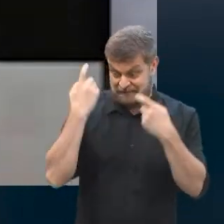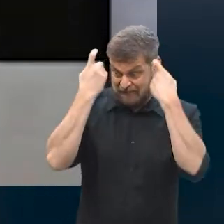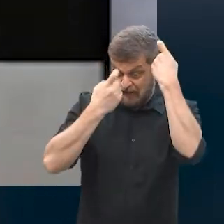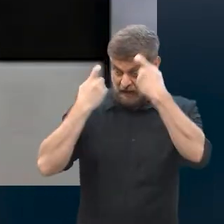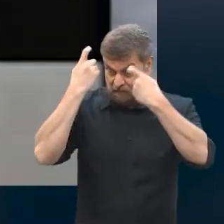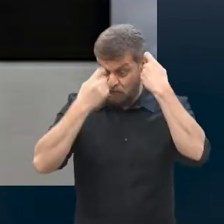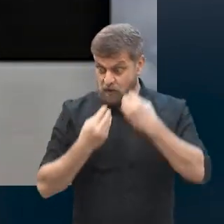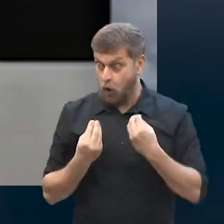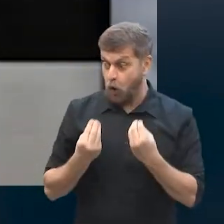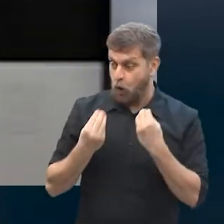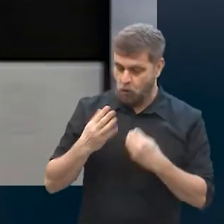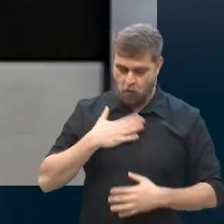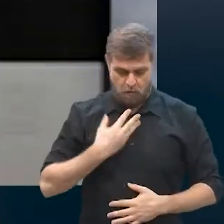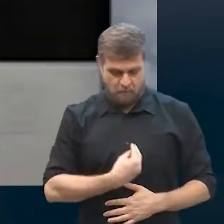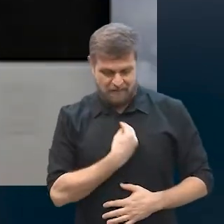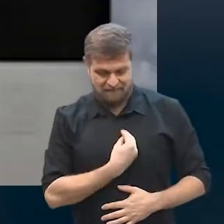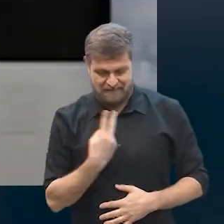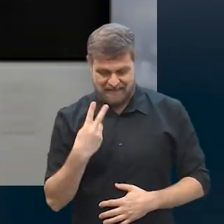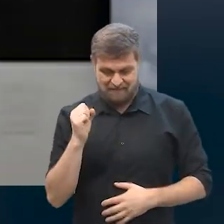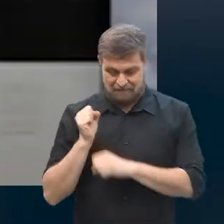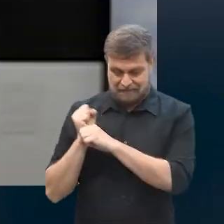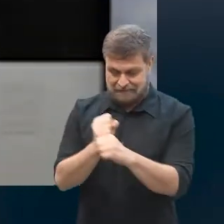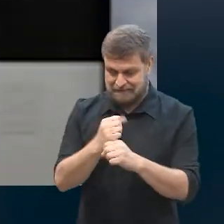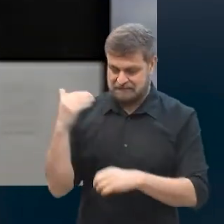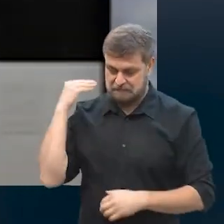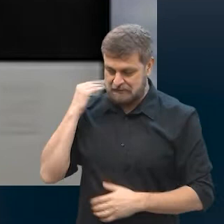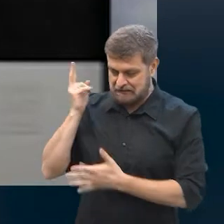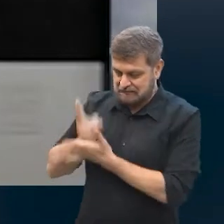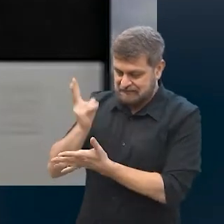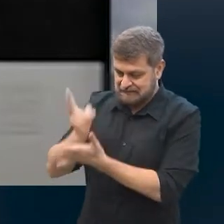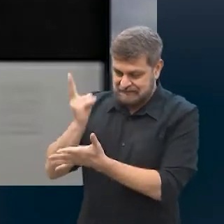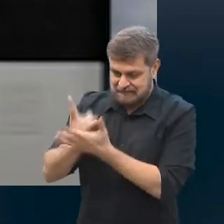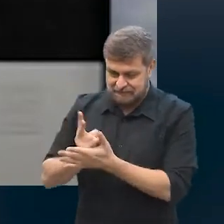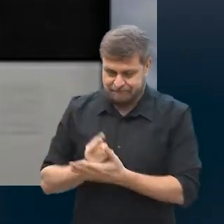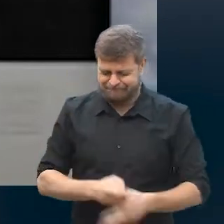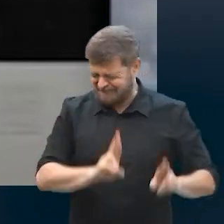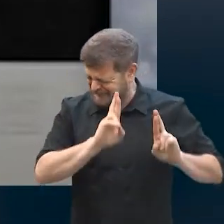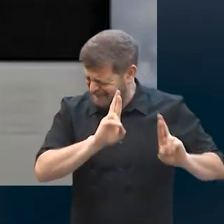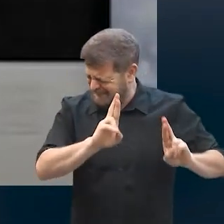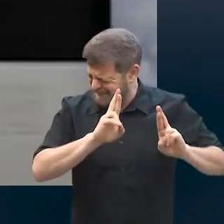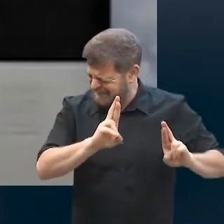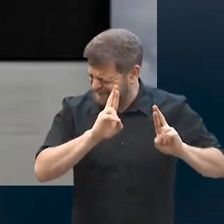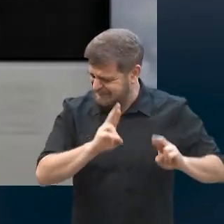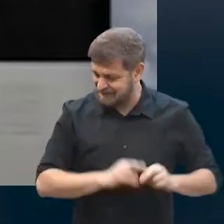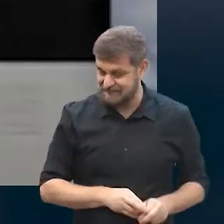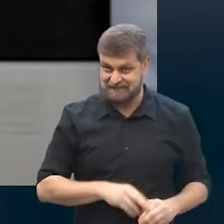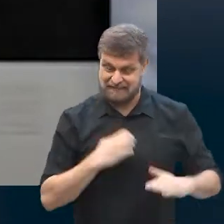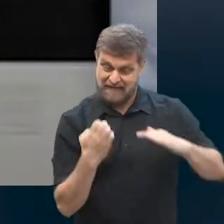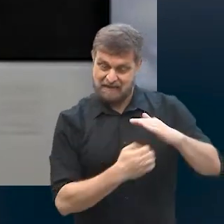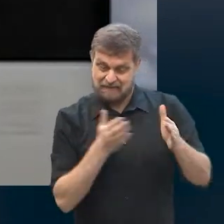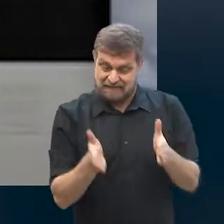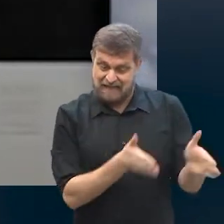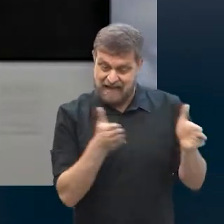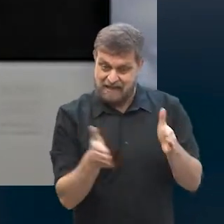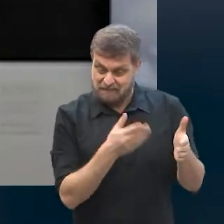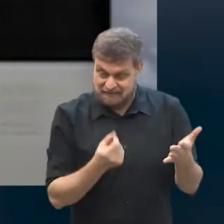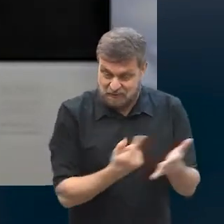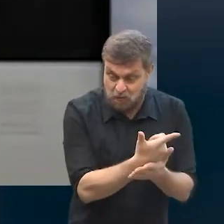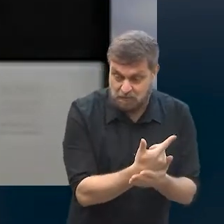que vai ser minha vida, né? 20 anos trabalhando no banco, será que vai dar certo essa